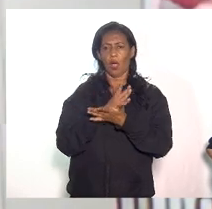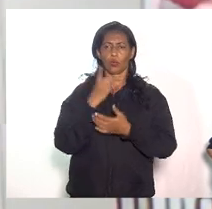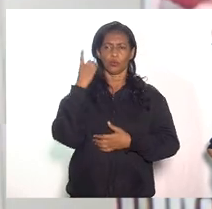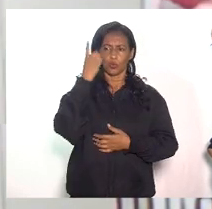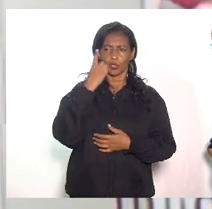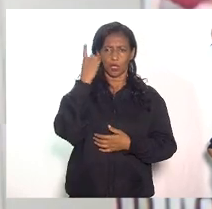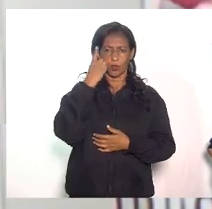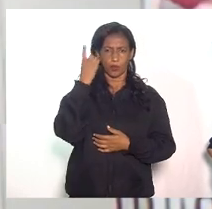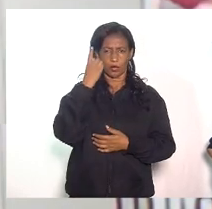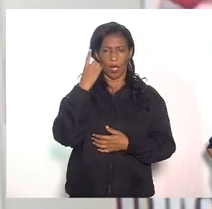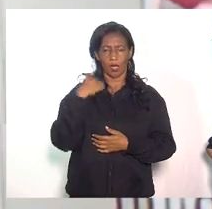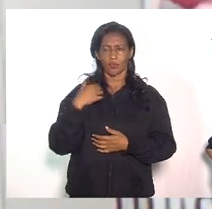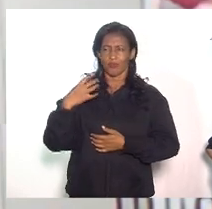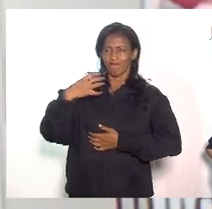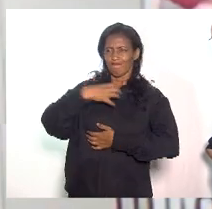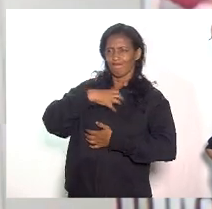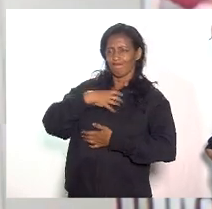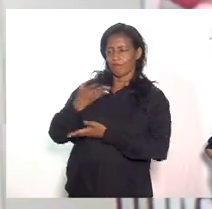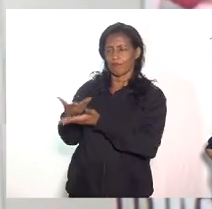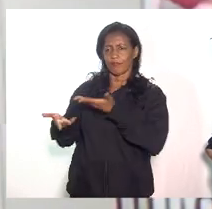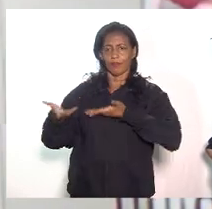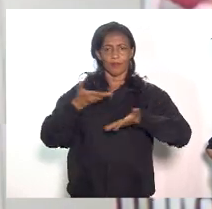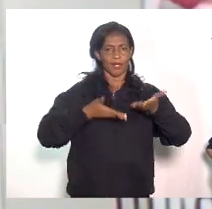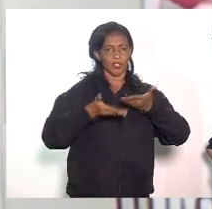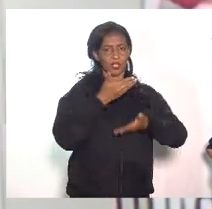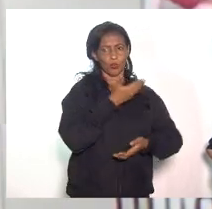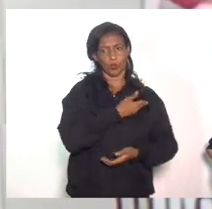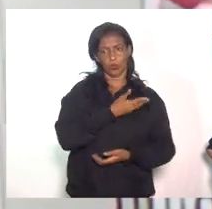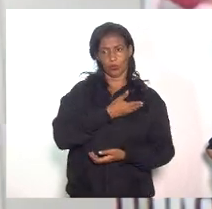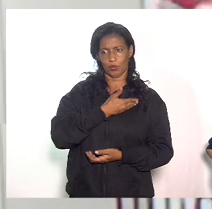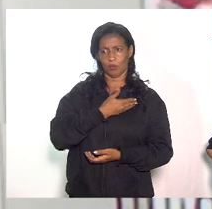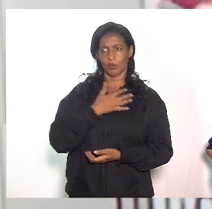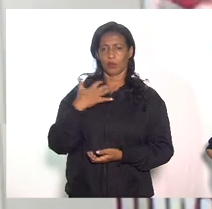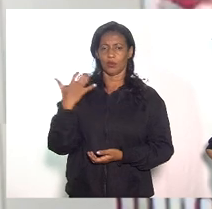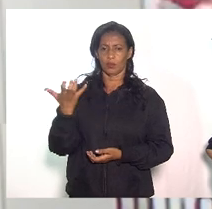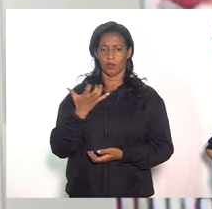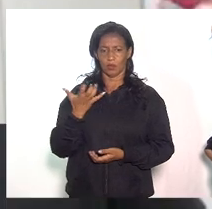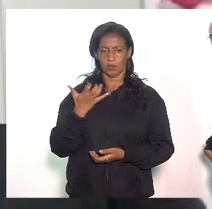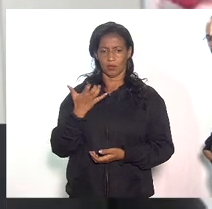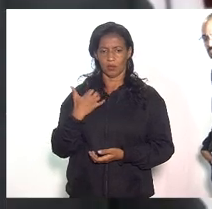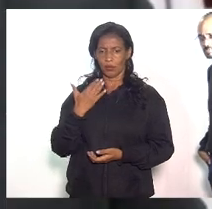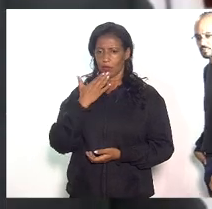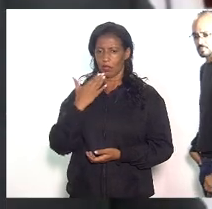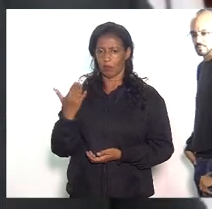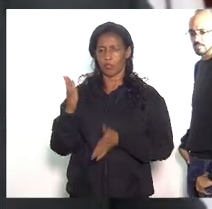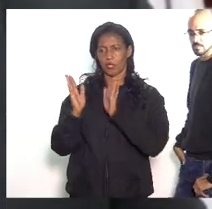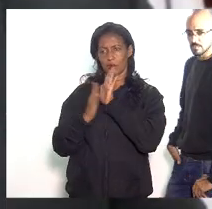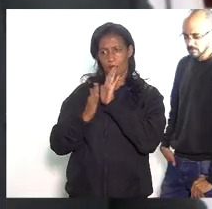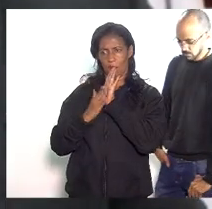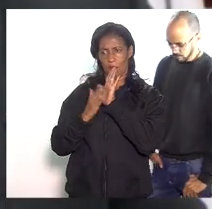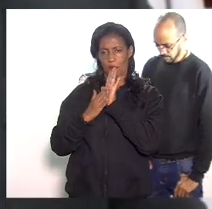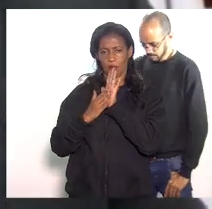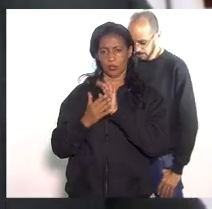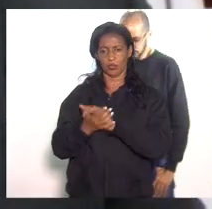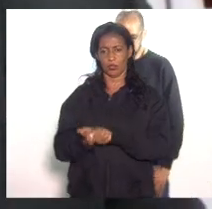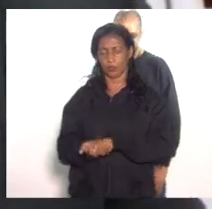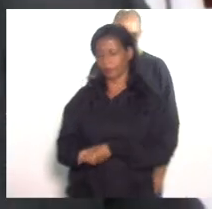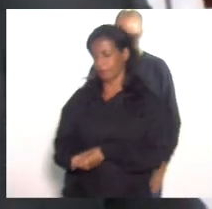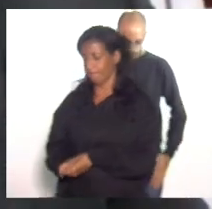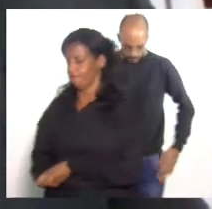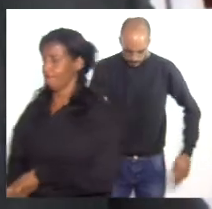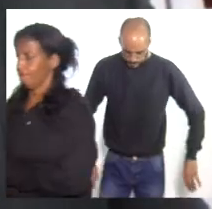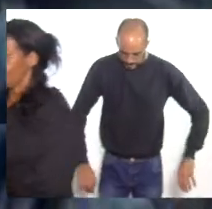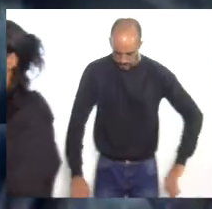apresentar pra ver se era um sentimento partilhado com outros colegas então queria trazer essa proposta excelente